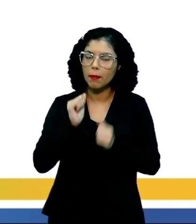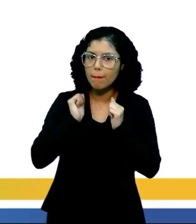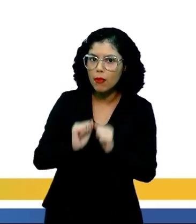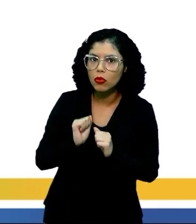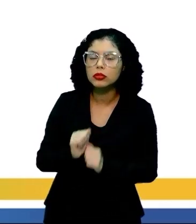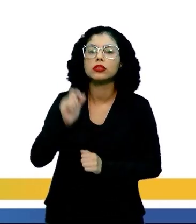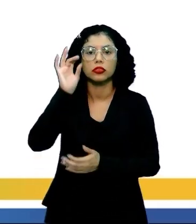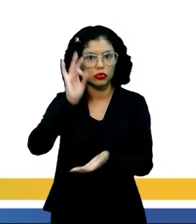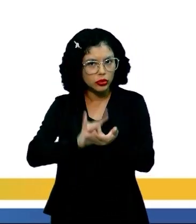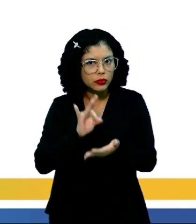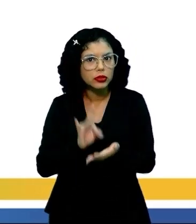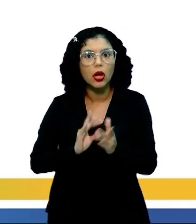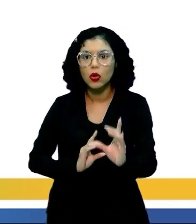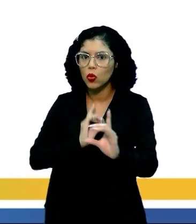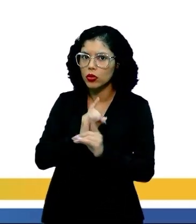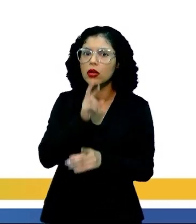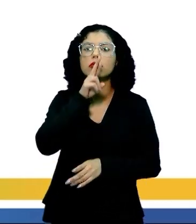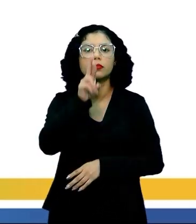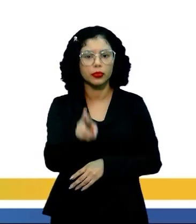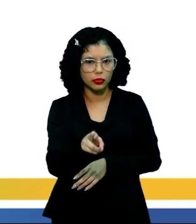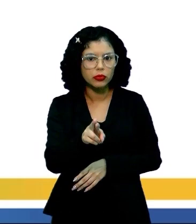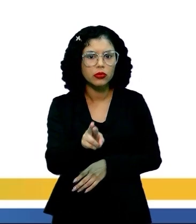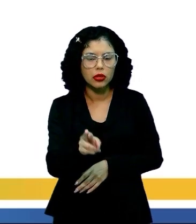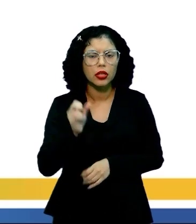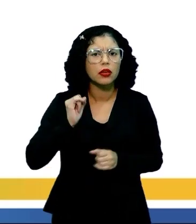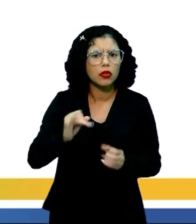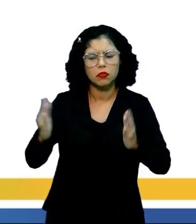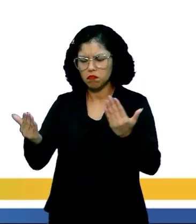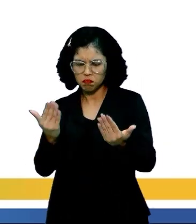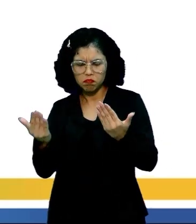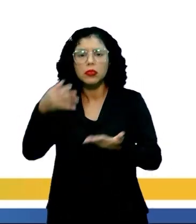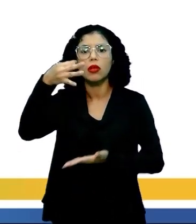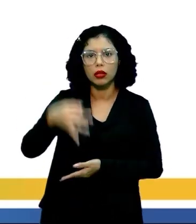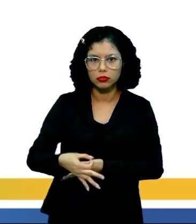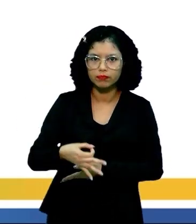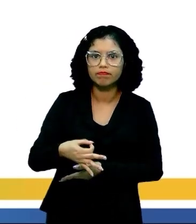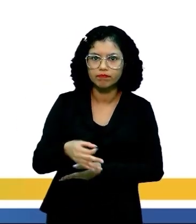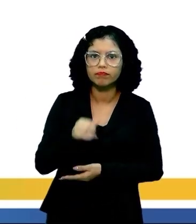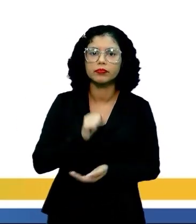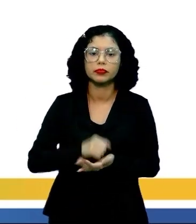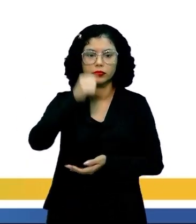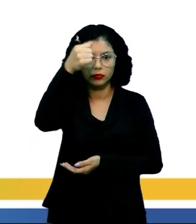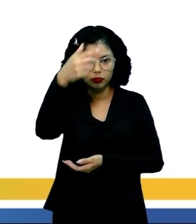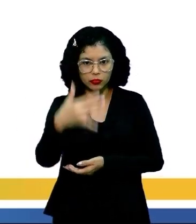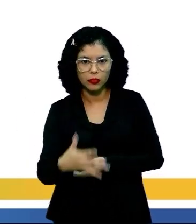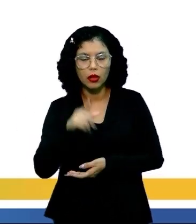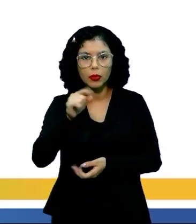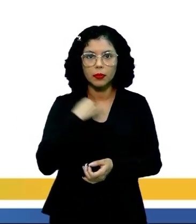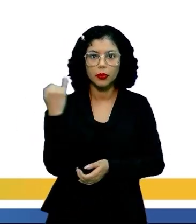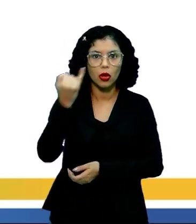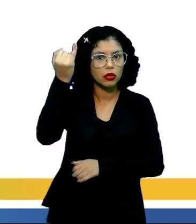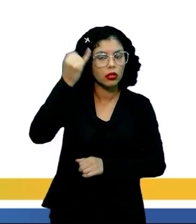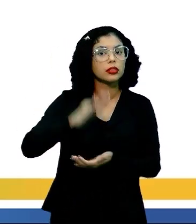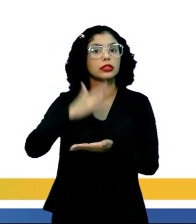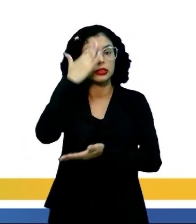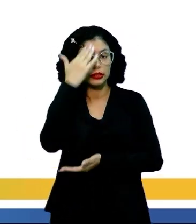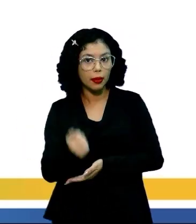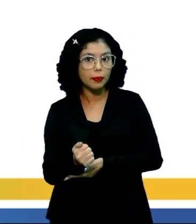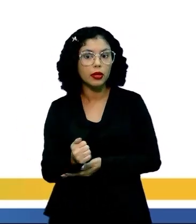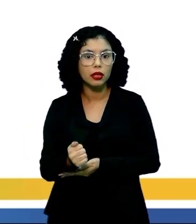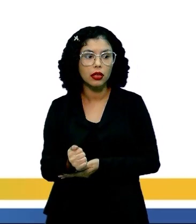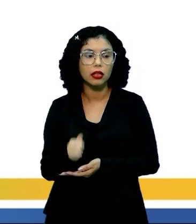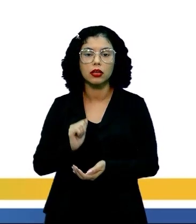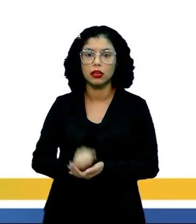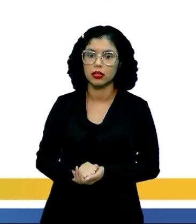possa realmente encontrar a resposta e ver se ela bate com as opções. O mais importante é você ter noção